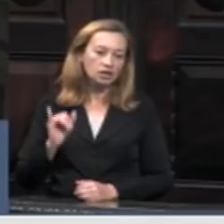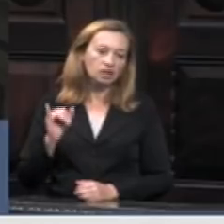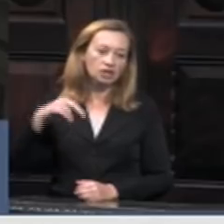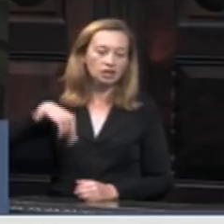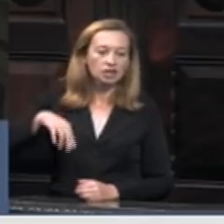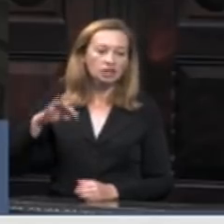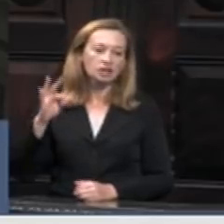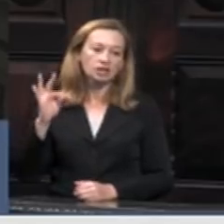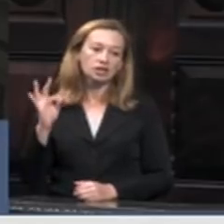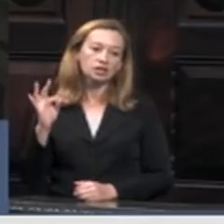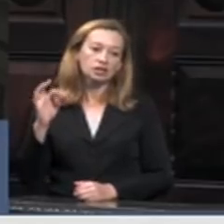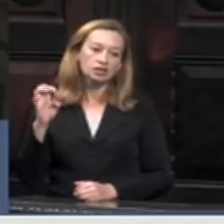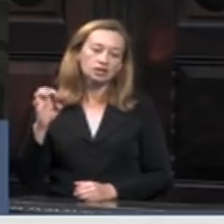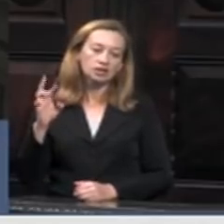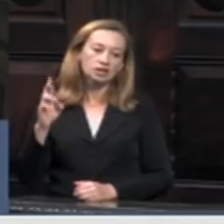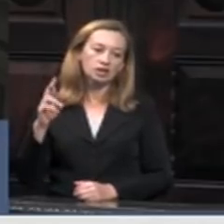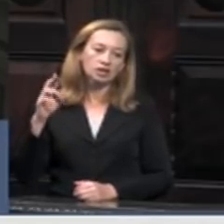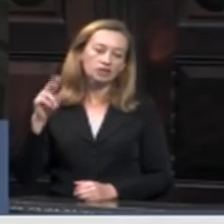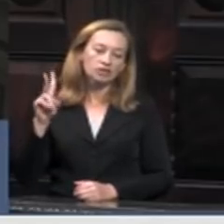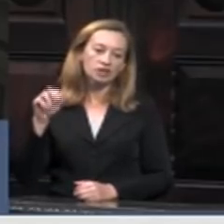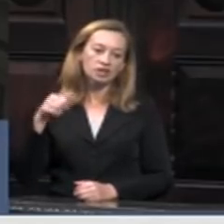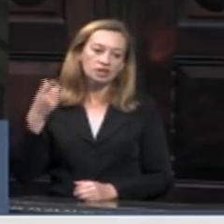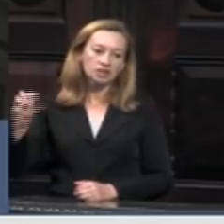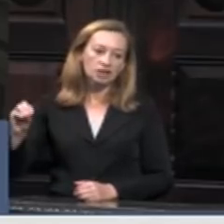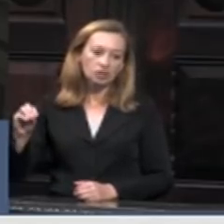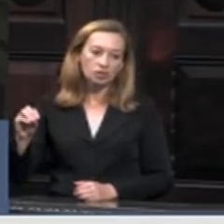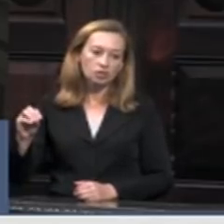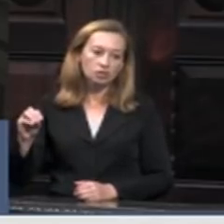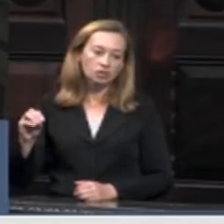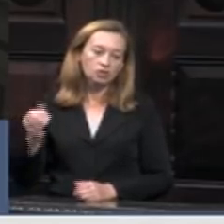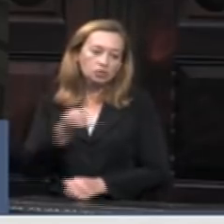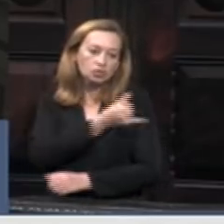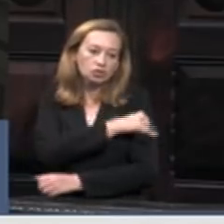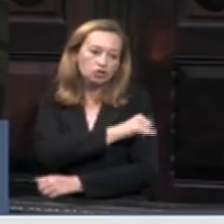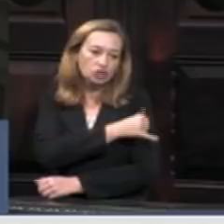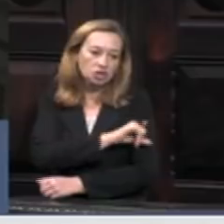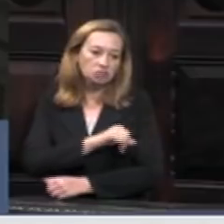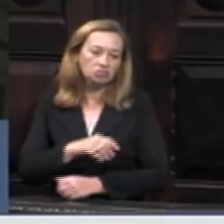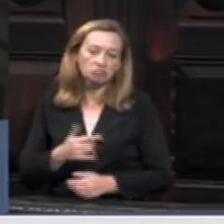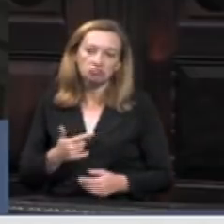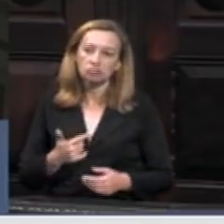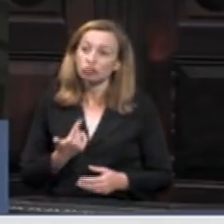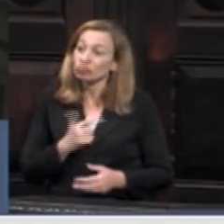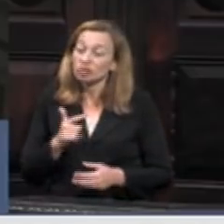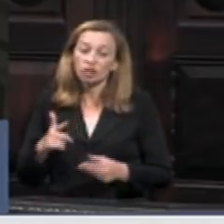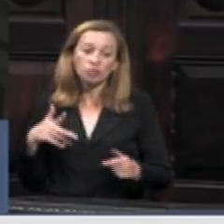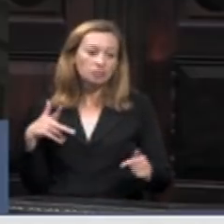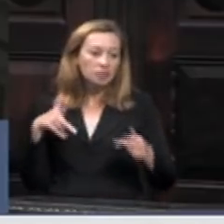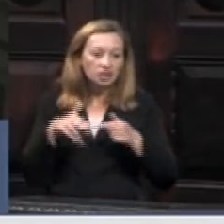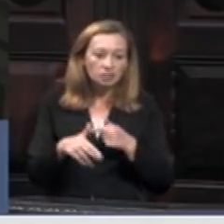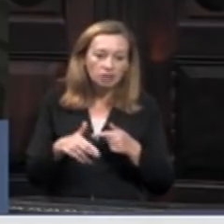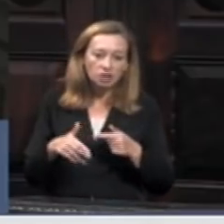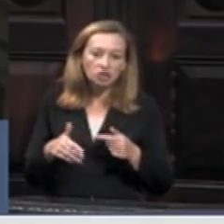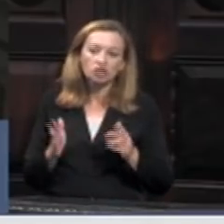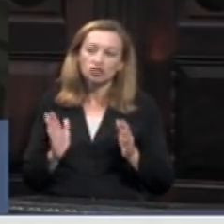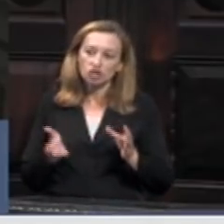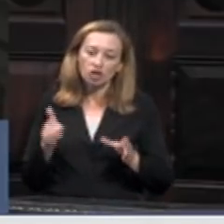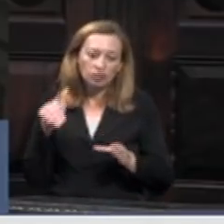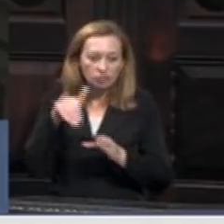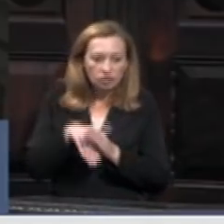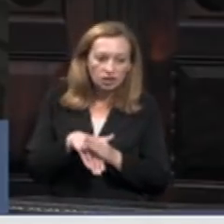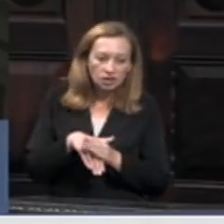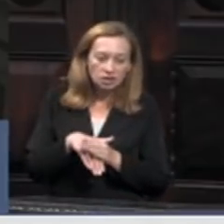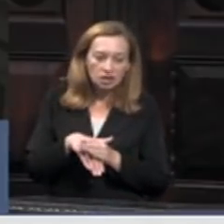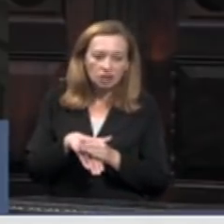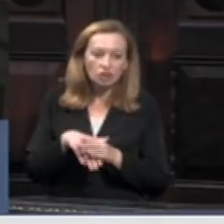Então, nós não teríamos nenhum impedimento de colocar em votação, a partir